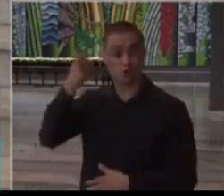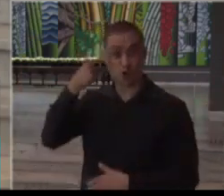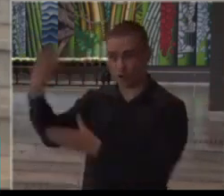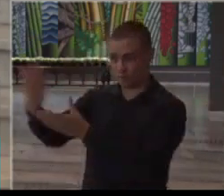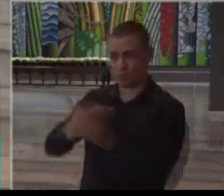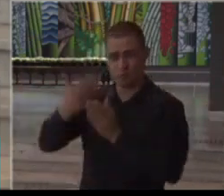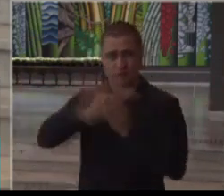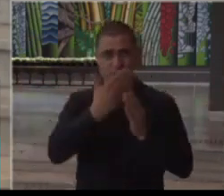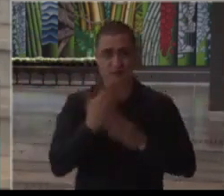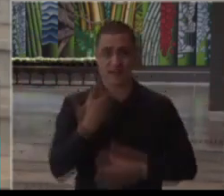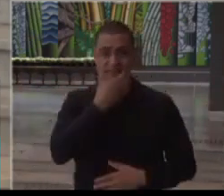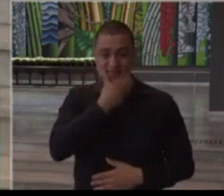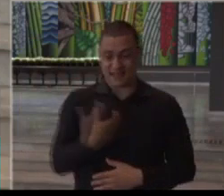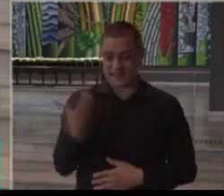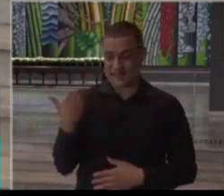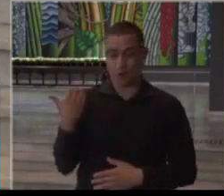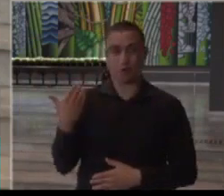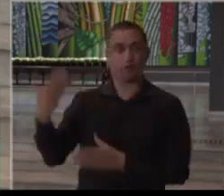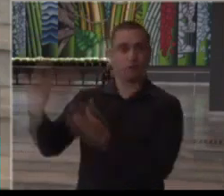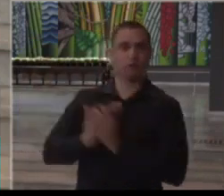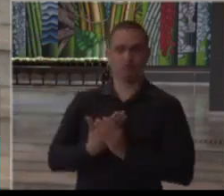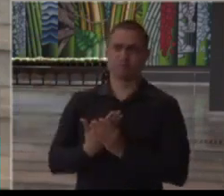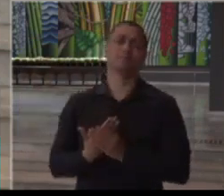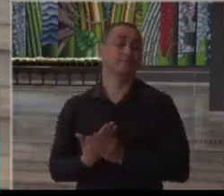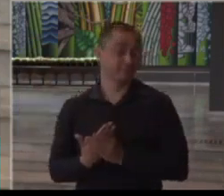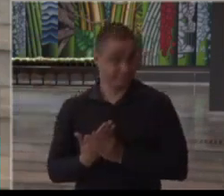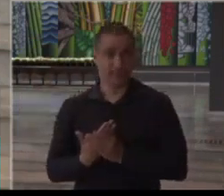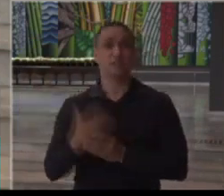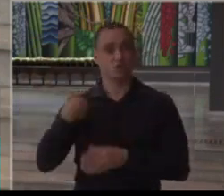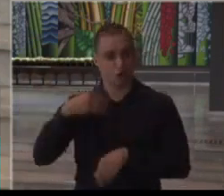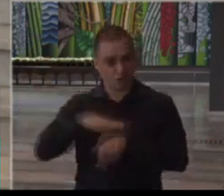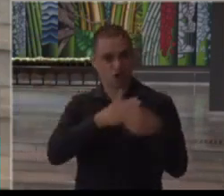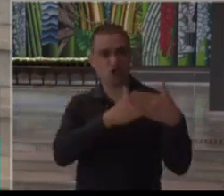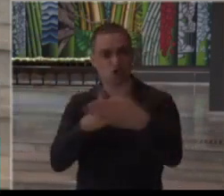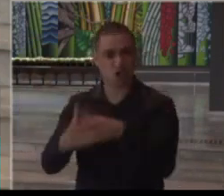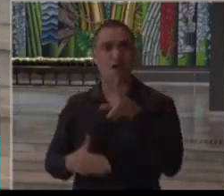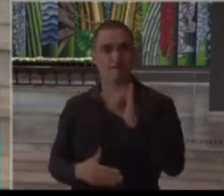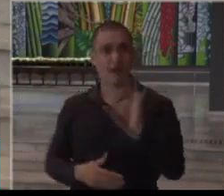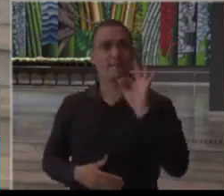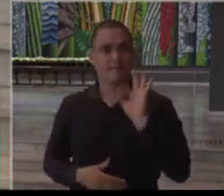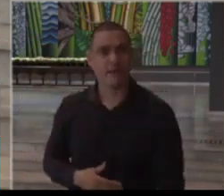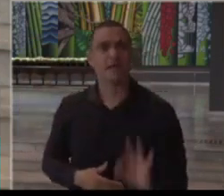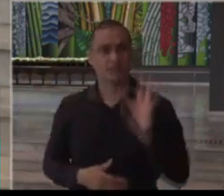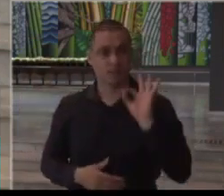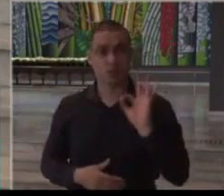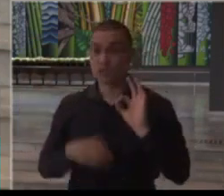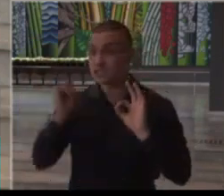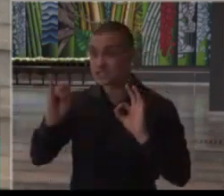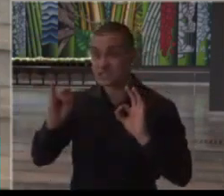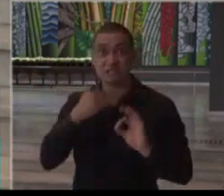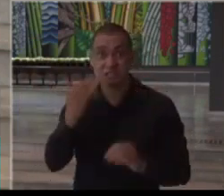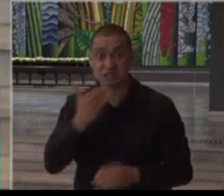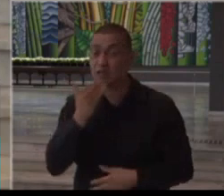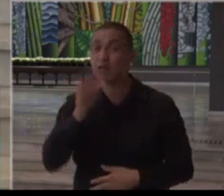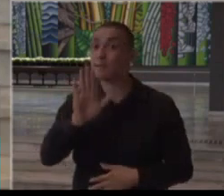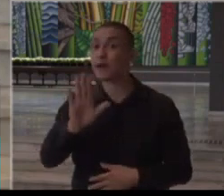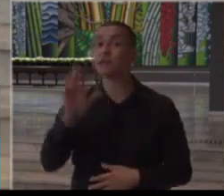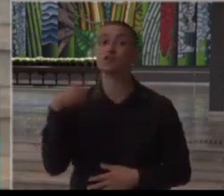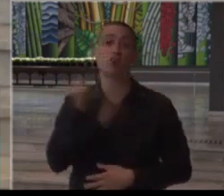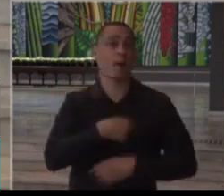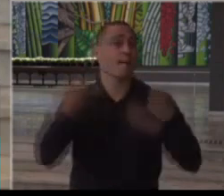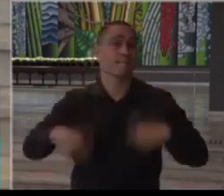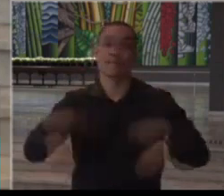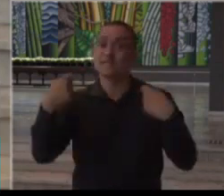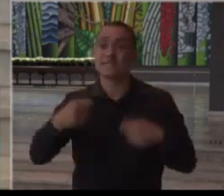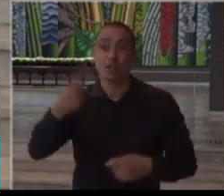recebeu ações, inclusive na véspera do Natal, porque nós vamos ter que aplicar medidas mais restritivas, sem dúvida, se isso se mantiver. Mas